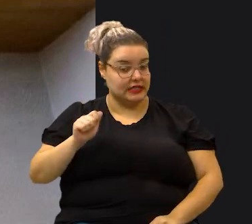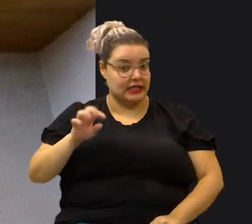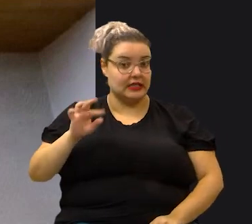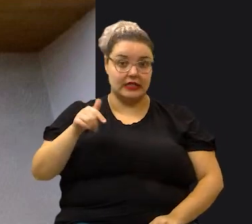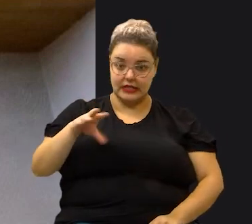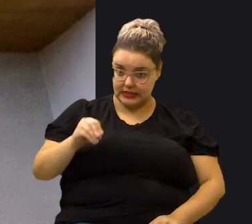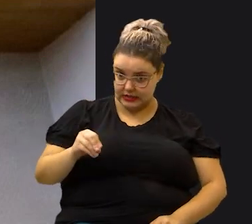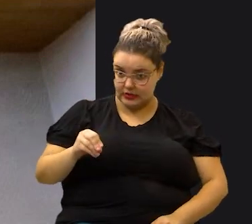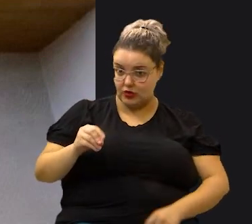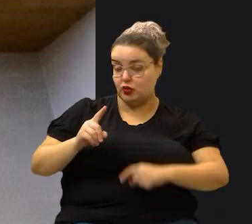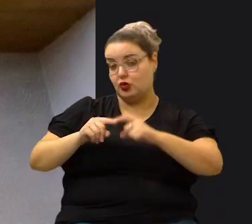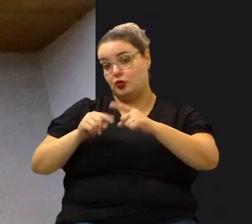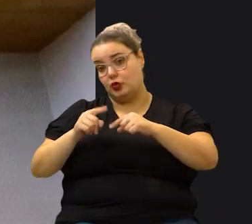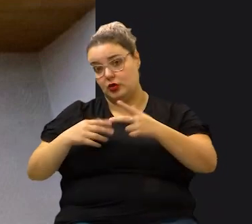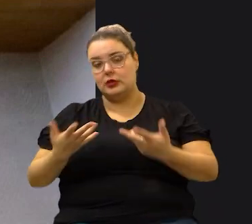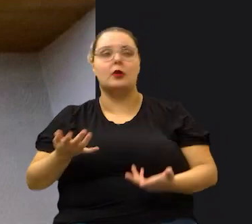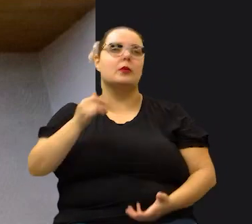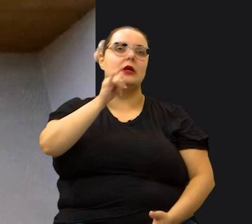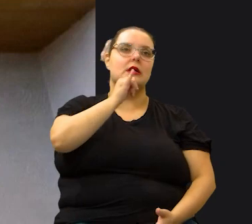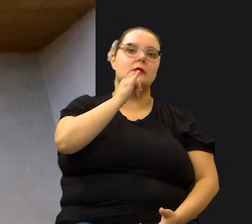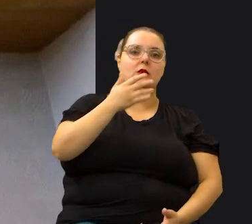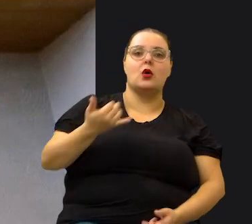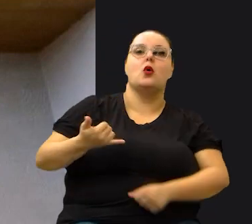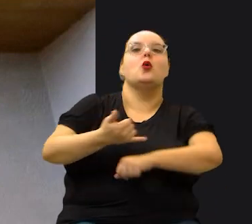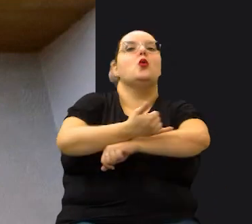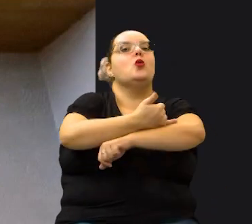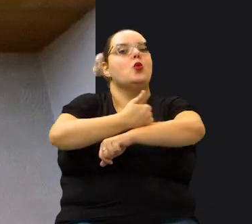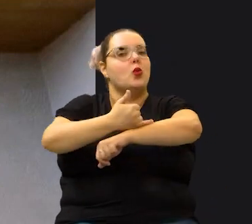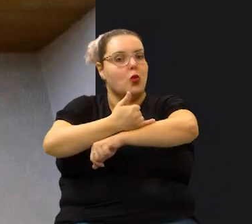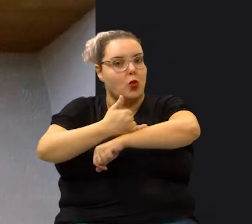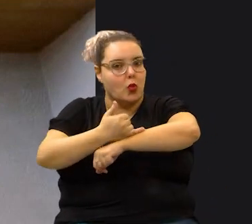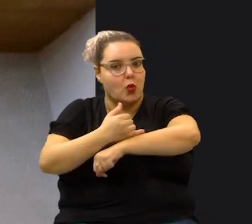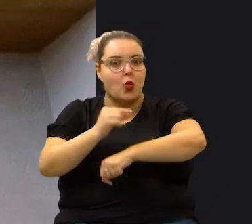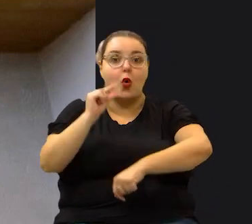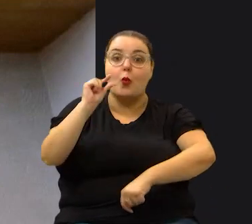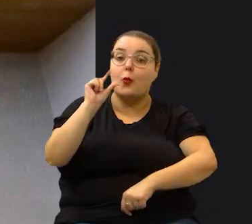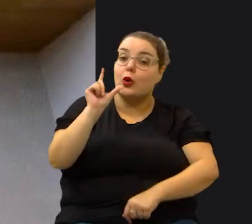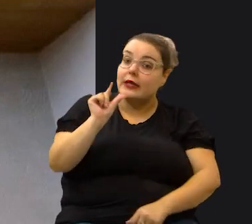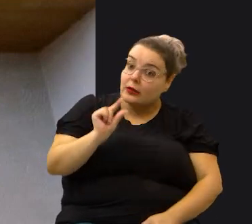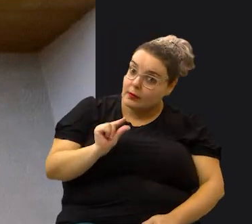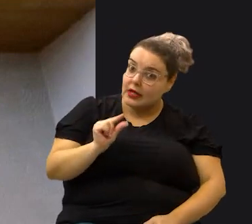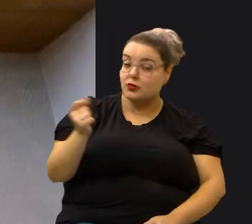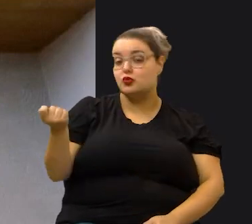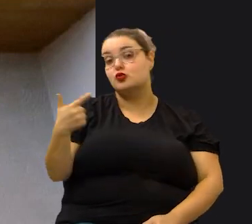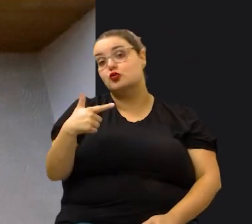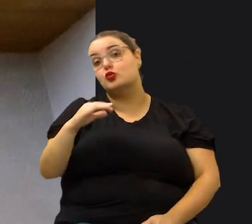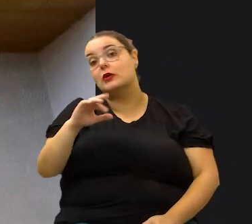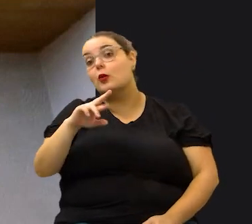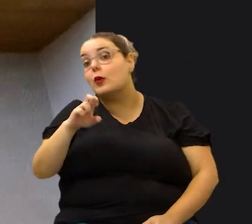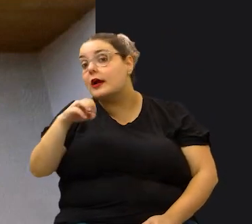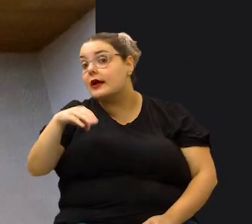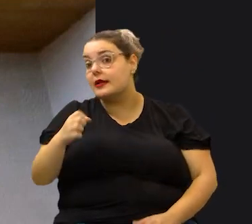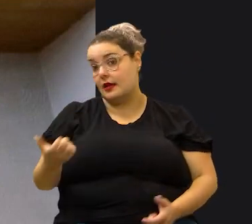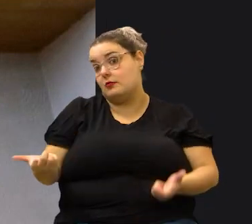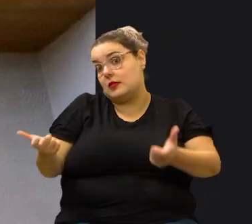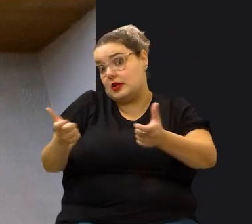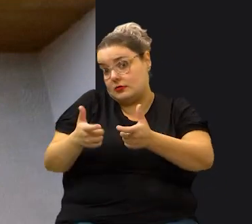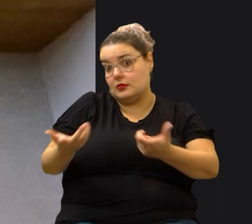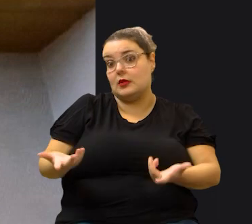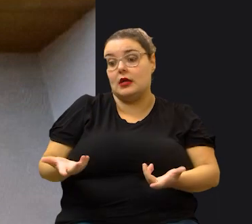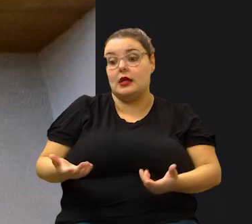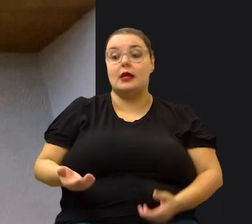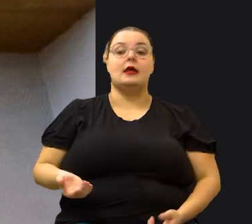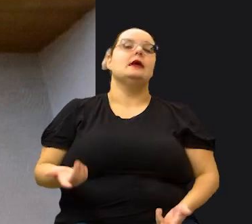a gente tem no produto. Então, assim, os óleos, eles hidratam um pouquinho menos que o creme, que muitas vezes hidratam menos do que